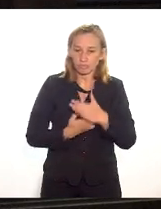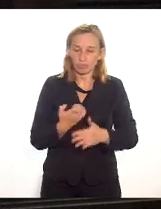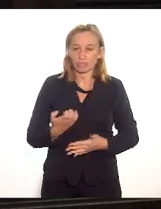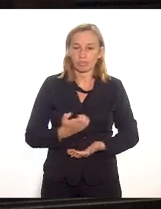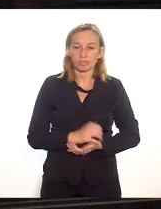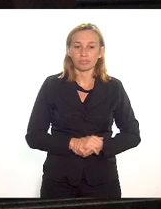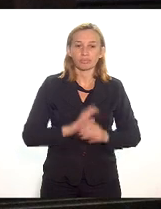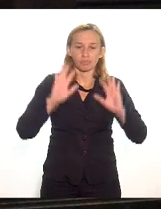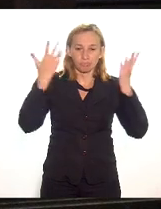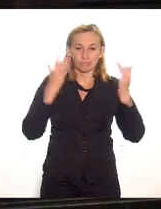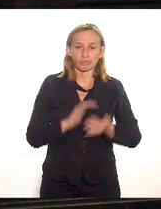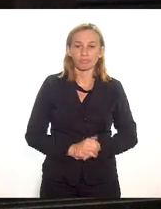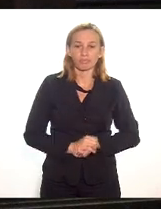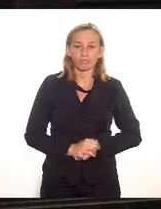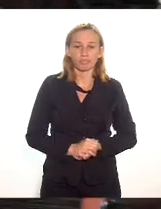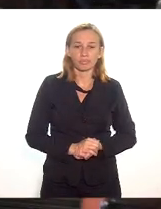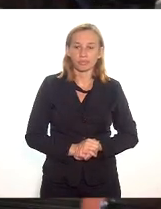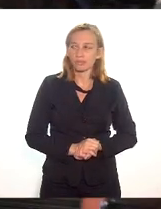indivisível.